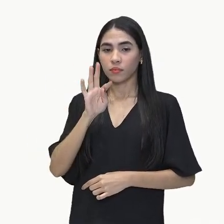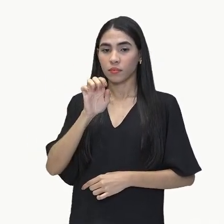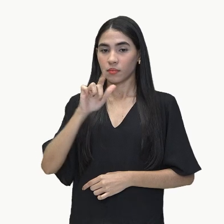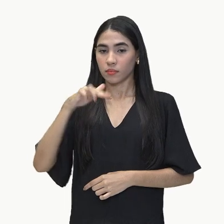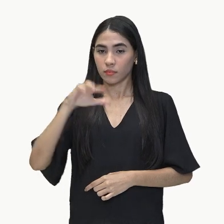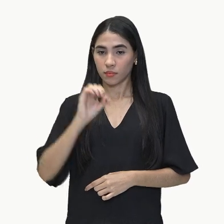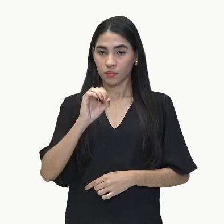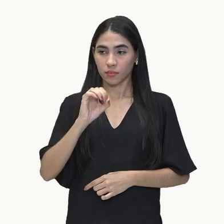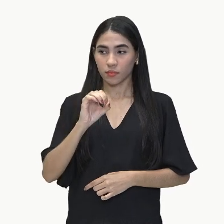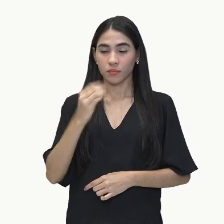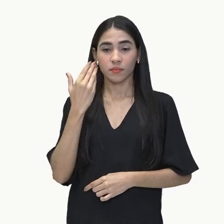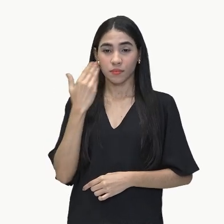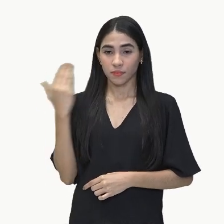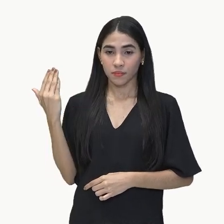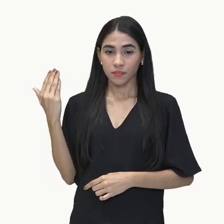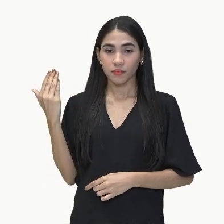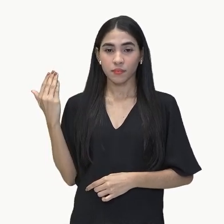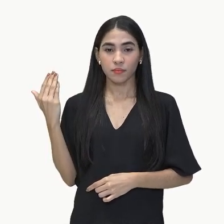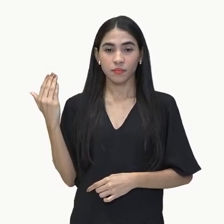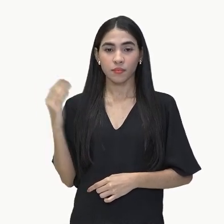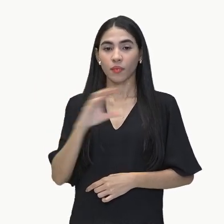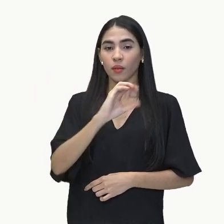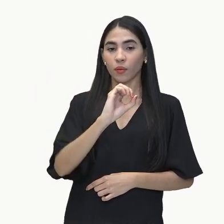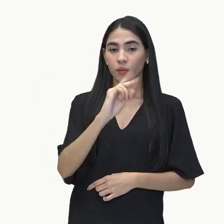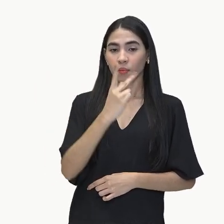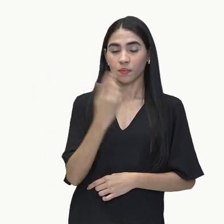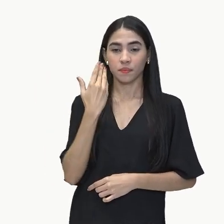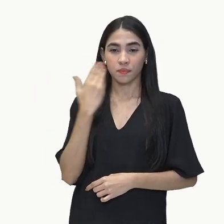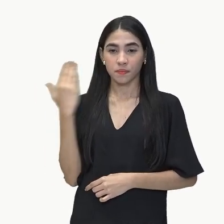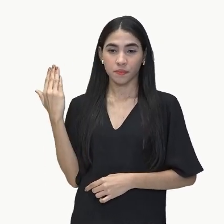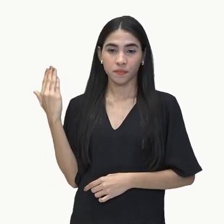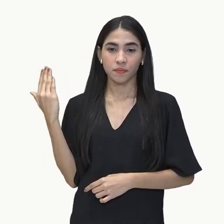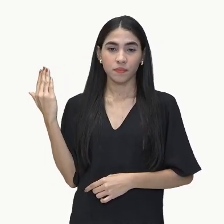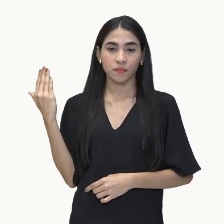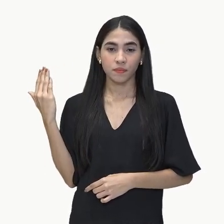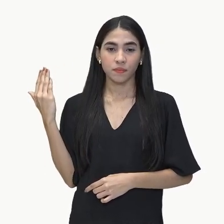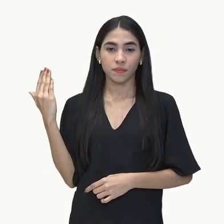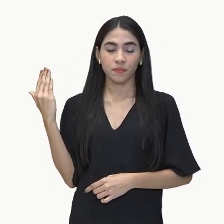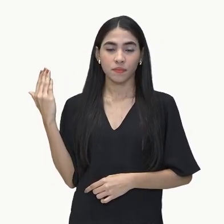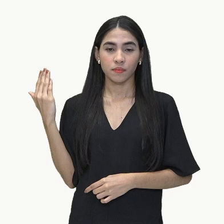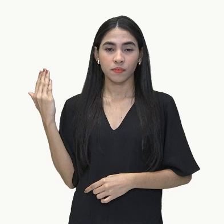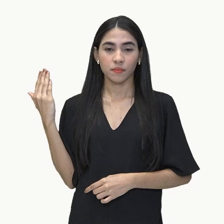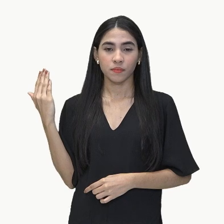Hidroxinaftaleno. A hidroxila está no carbono alfa. Alfa-hidroxinaftaleno.